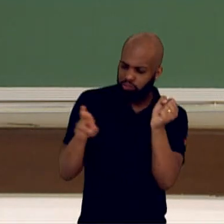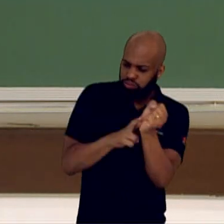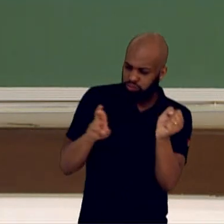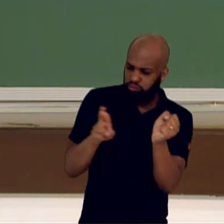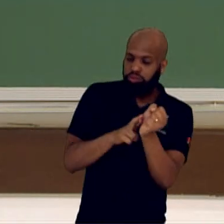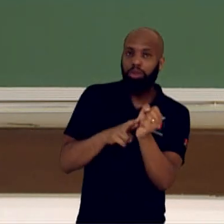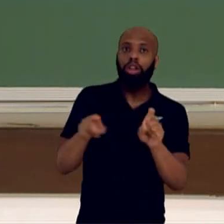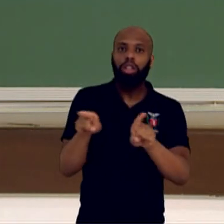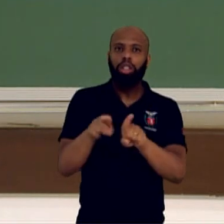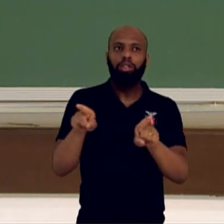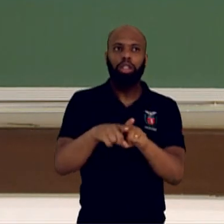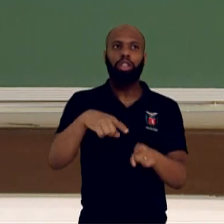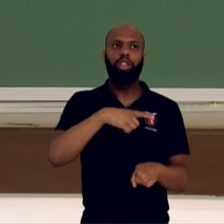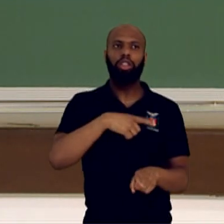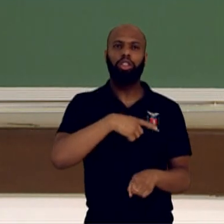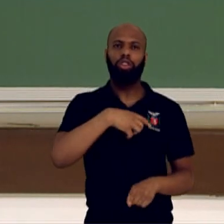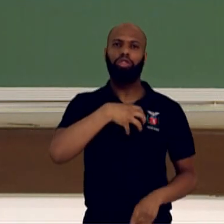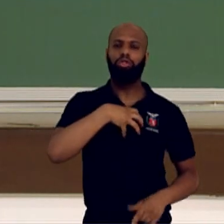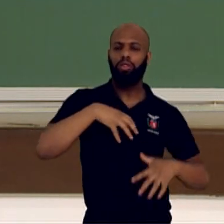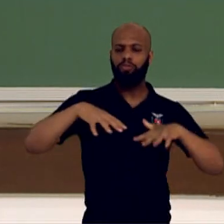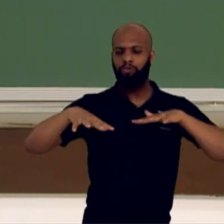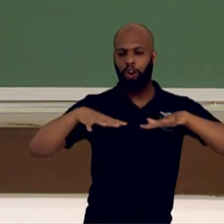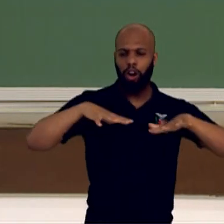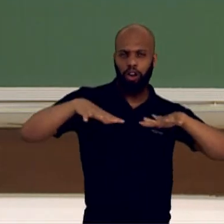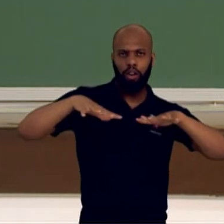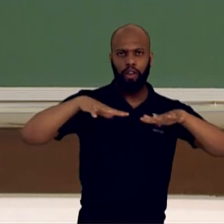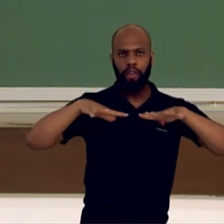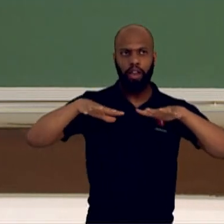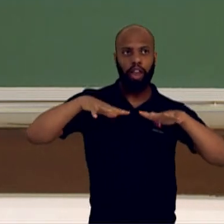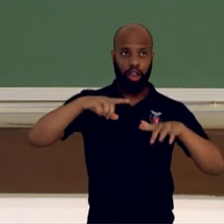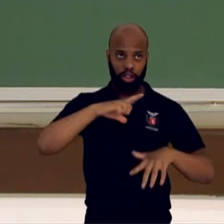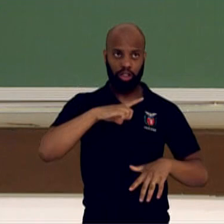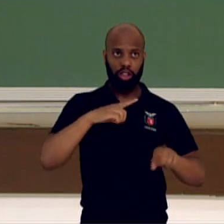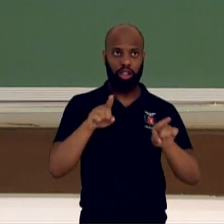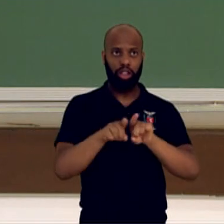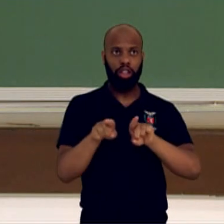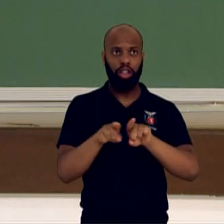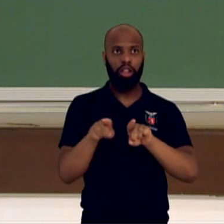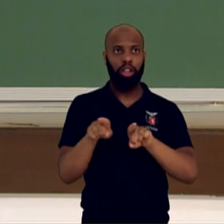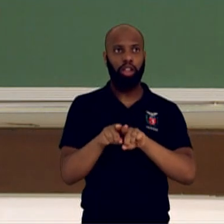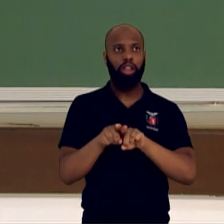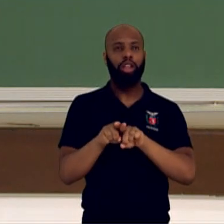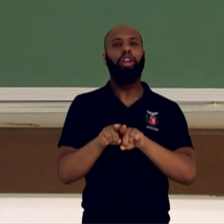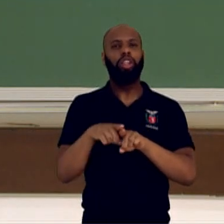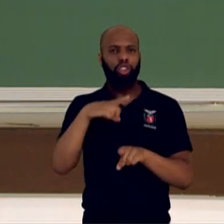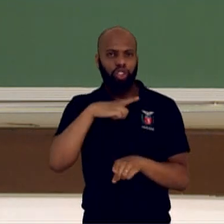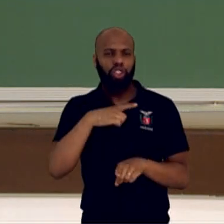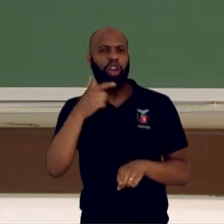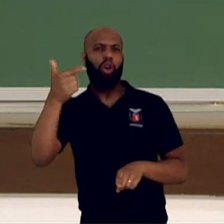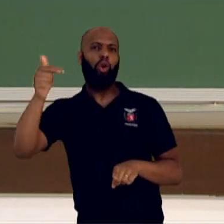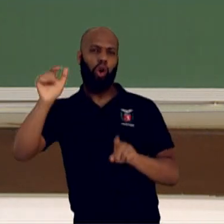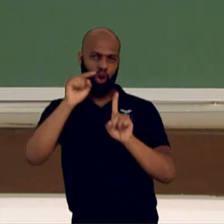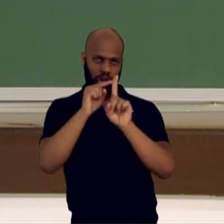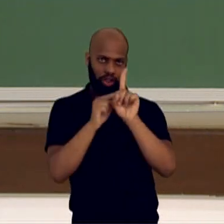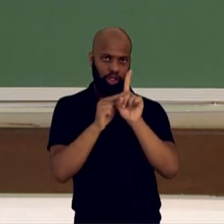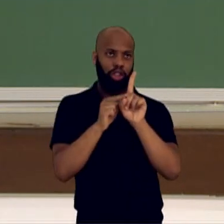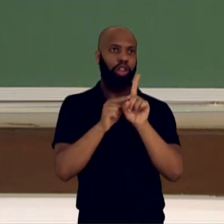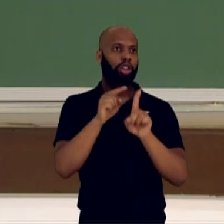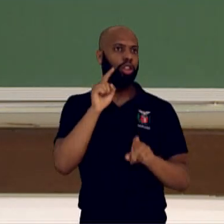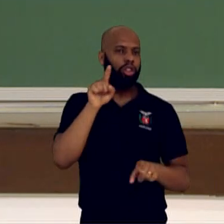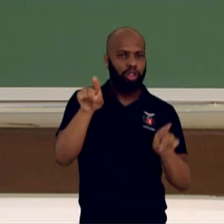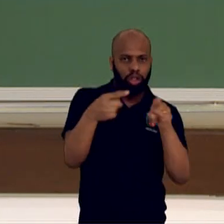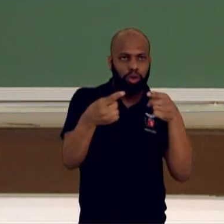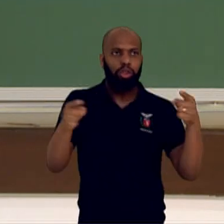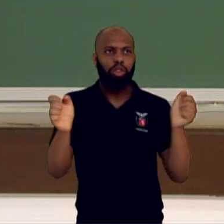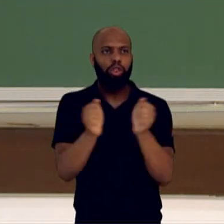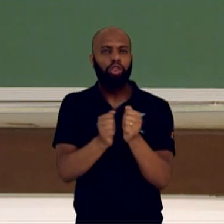colocou o swing, que era uma dança criada lá nos Estados Unidos também. Então, a gente nota